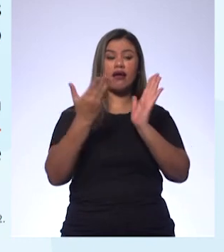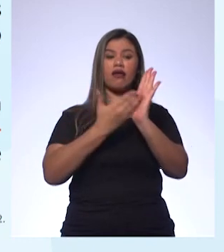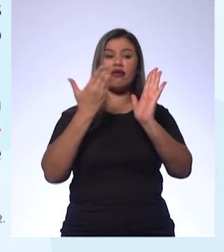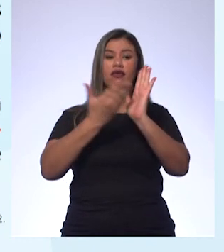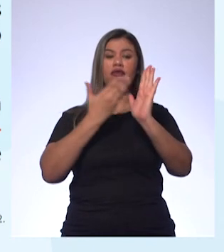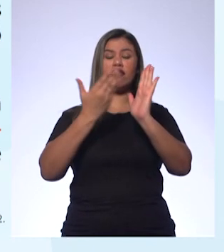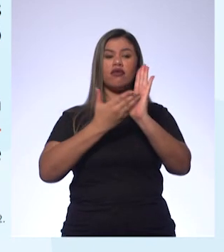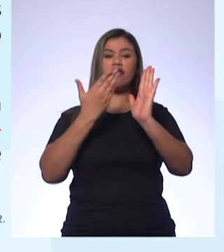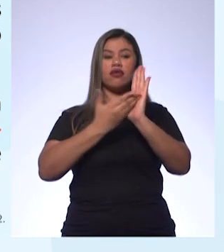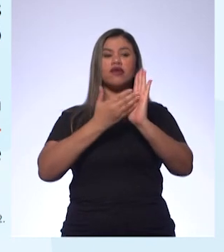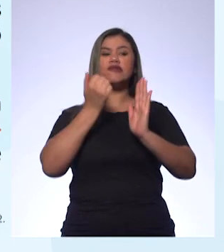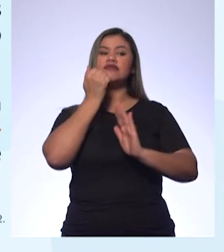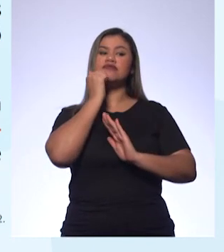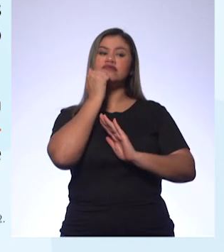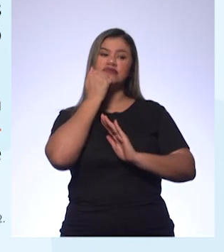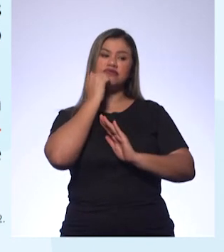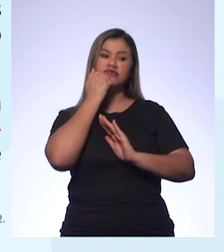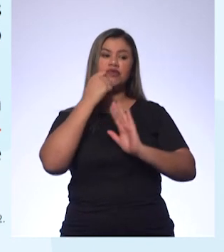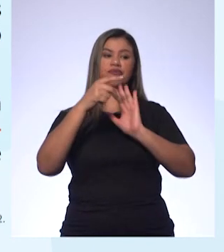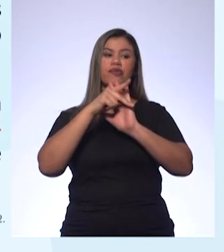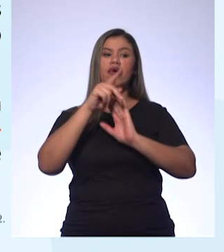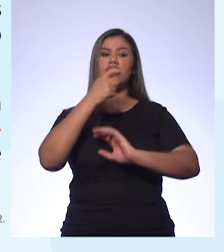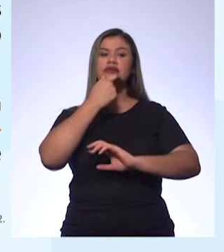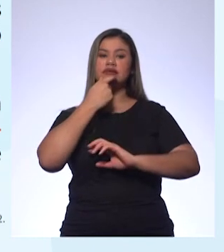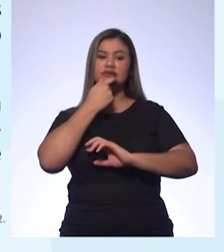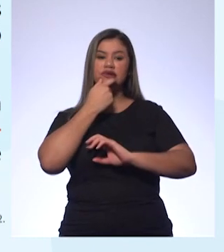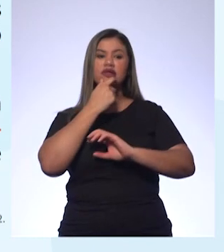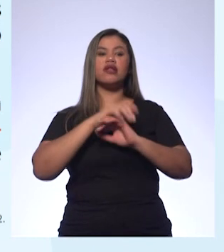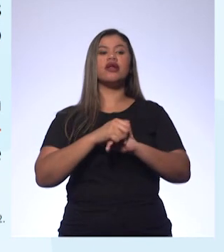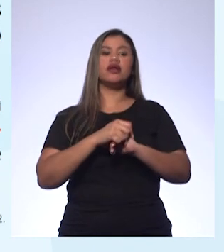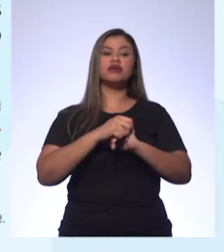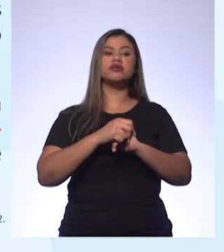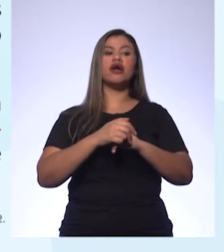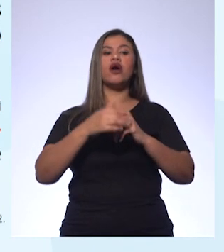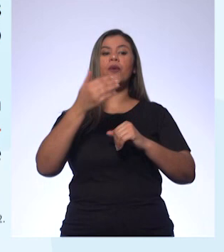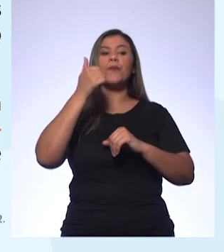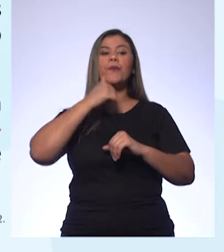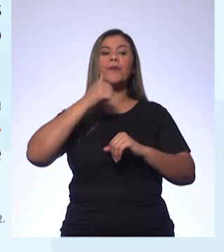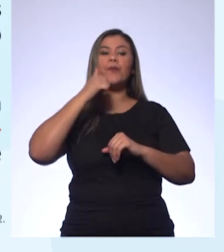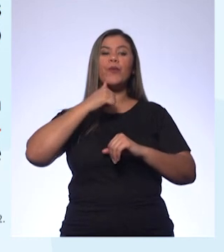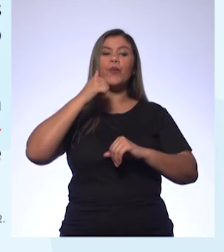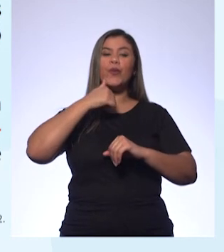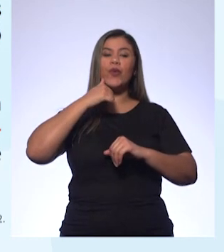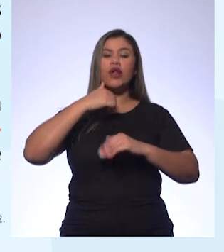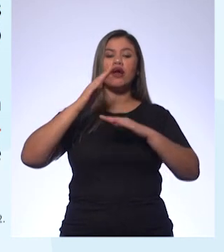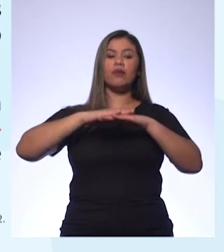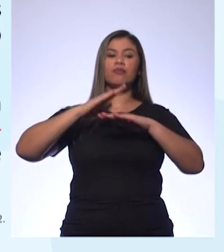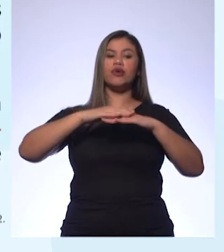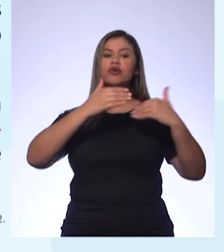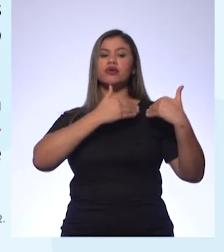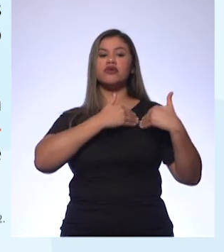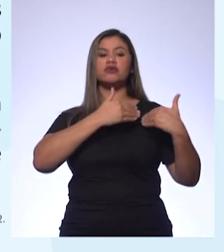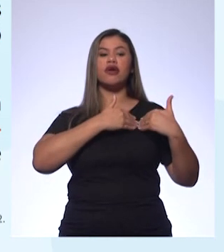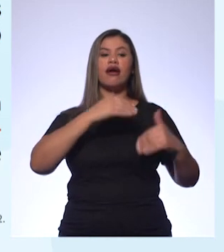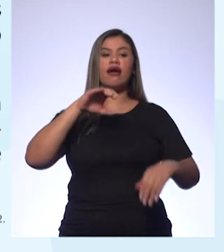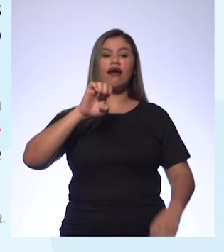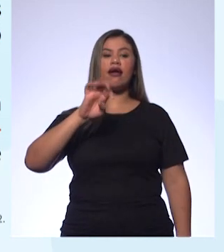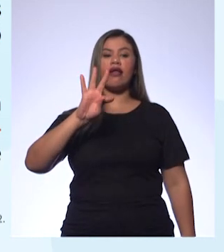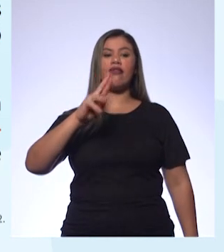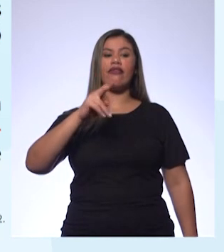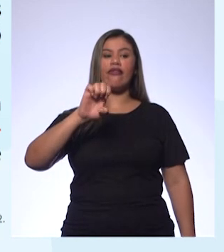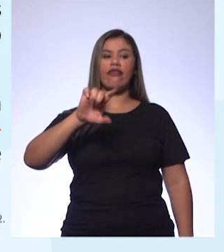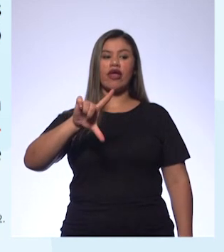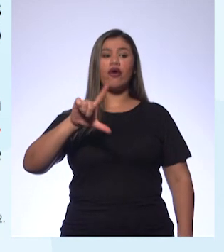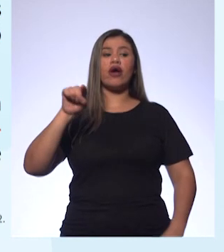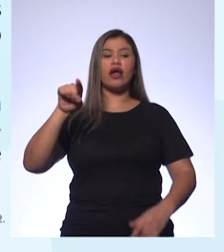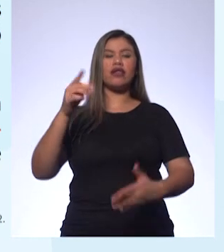científica Cell Reports, sob responsabilidade da bióloga, acho que é Ethel Bayer Santos, jovem pesquisadora do